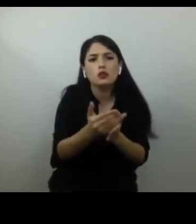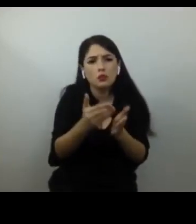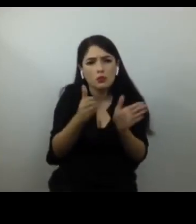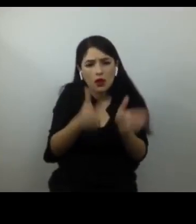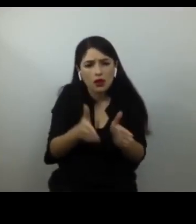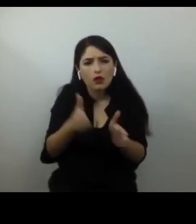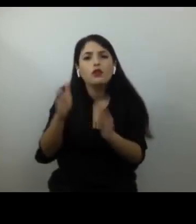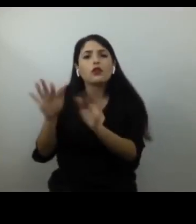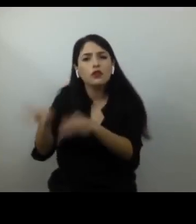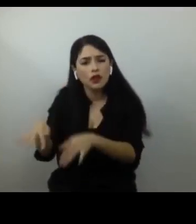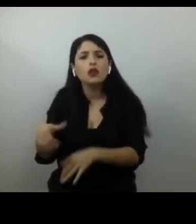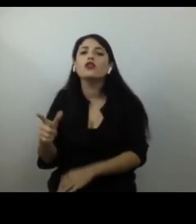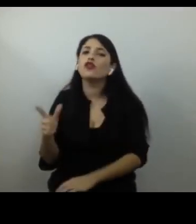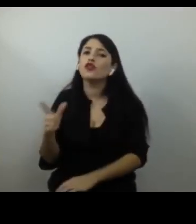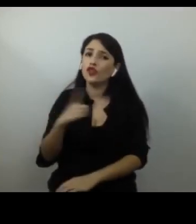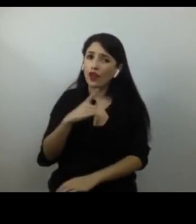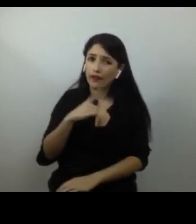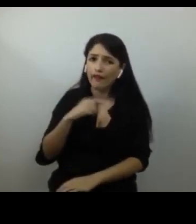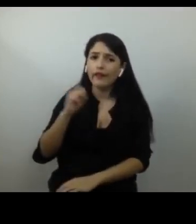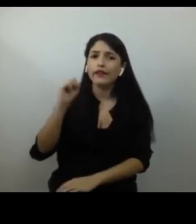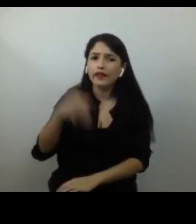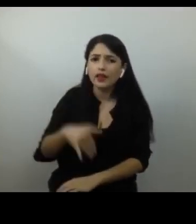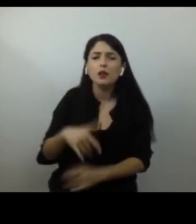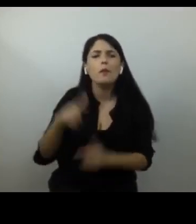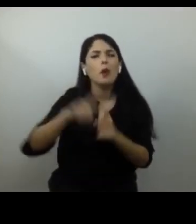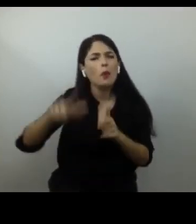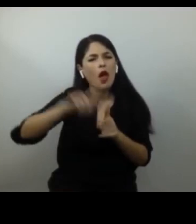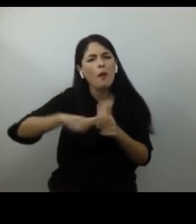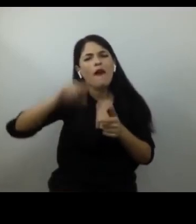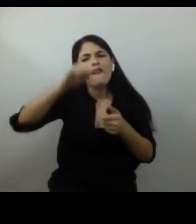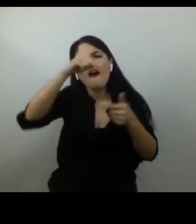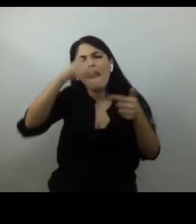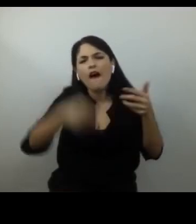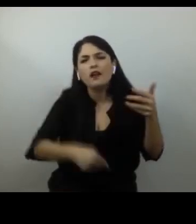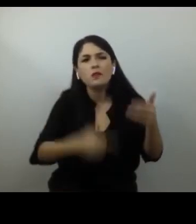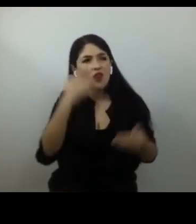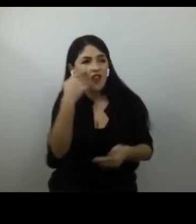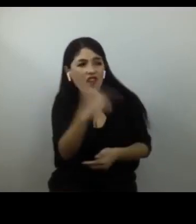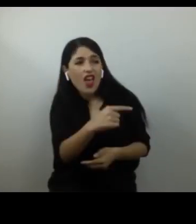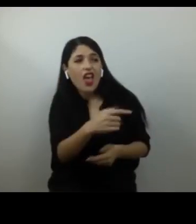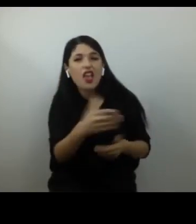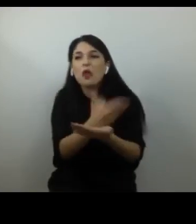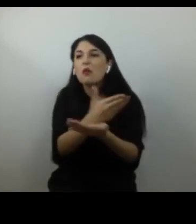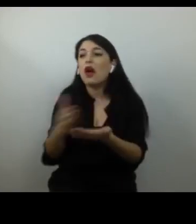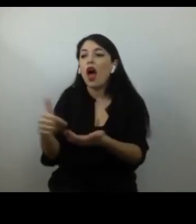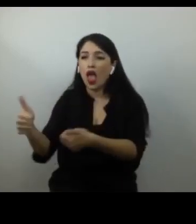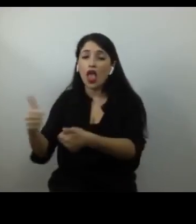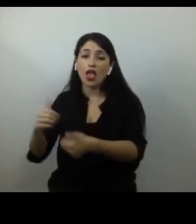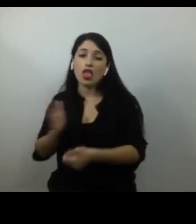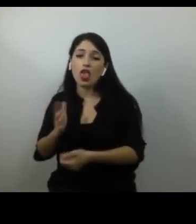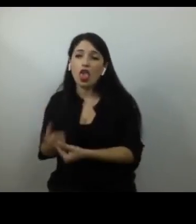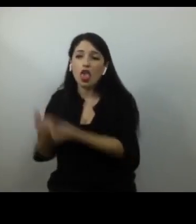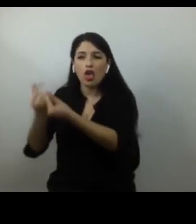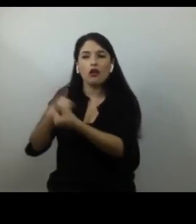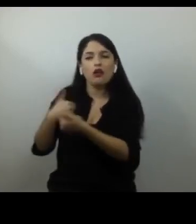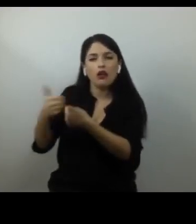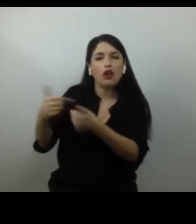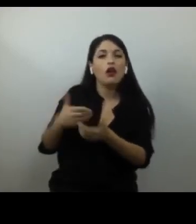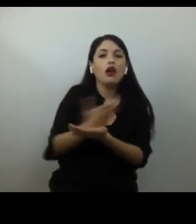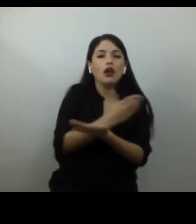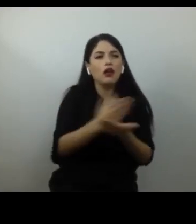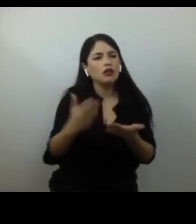de produção de provas, de ampla defesa, de contraditório, o que eu ouvia dos colegas que militavam nas